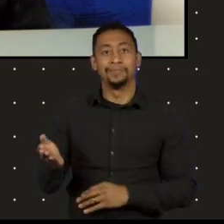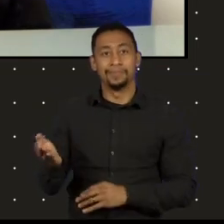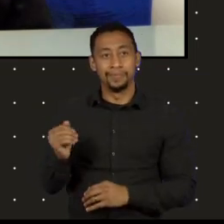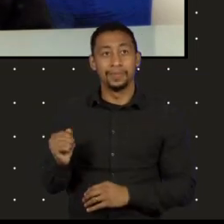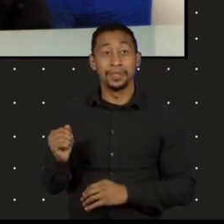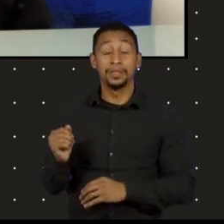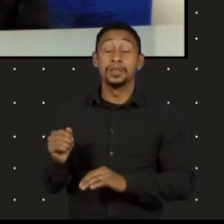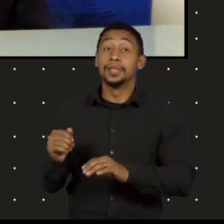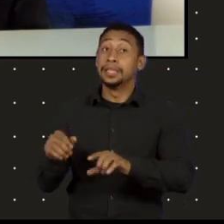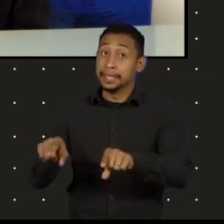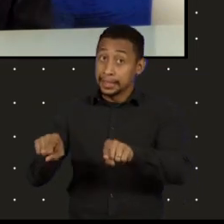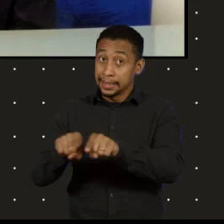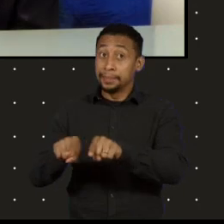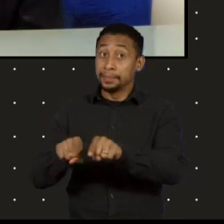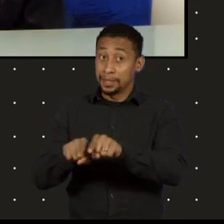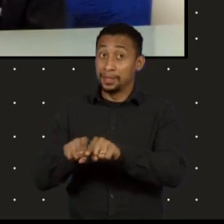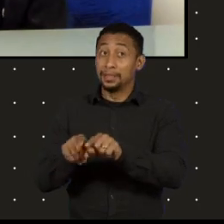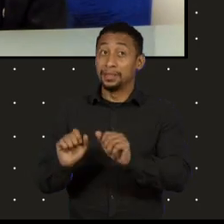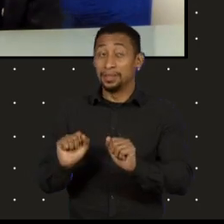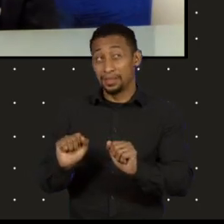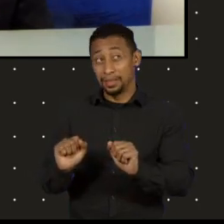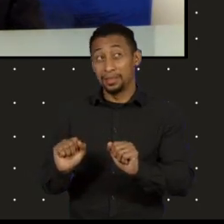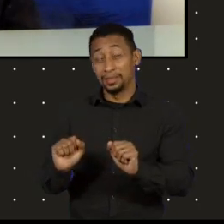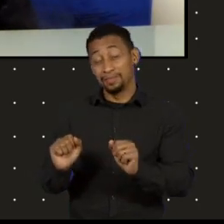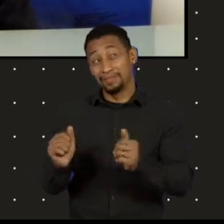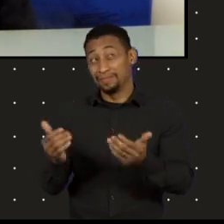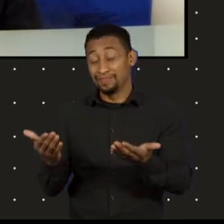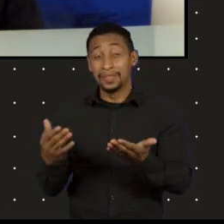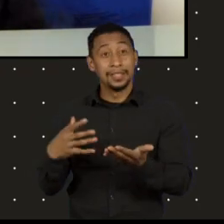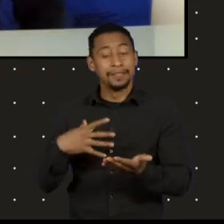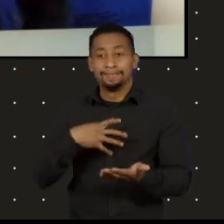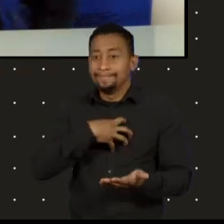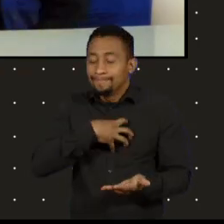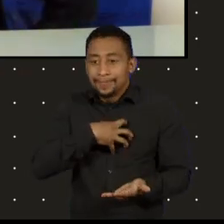ao mesmo tempo, foi uma paixão, foi